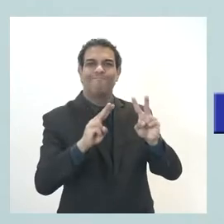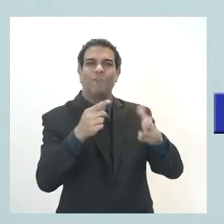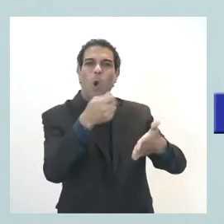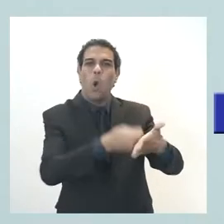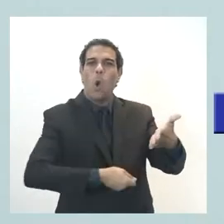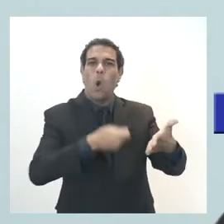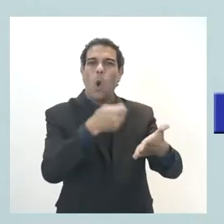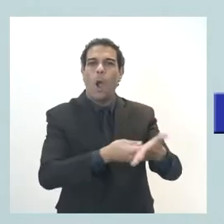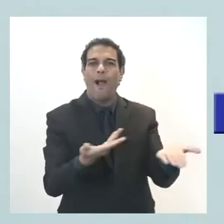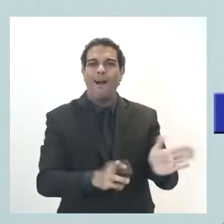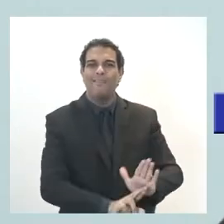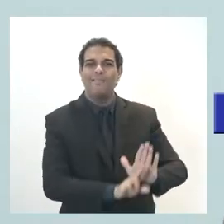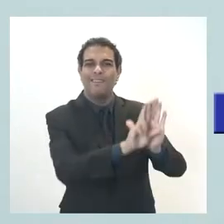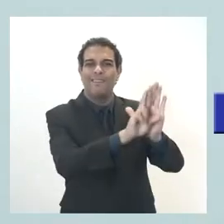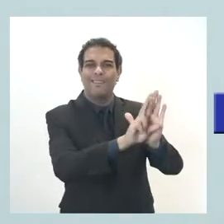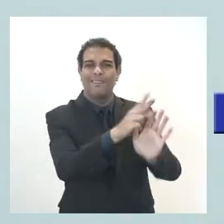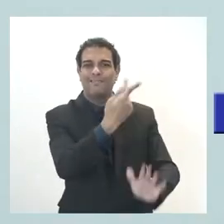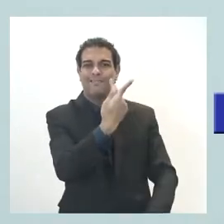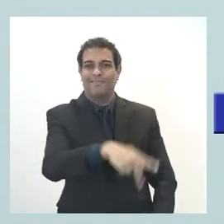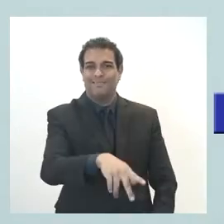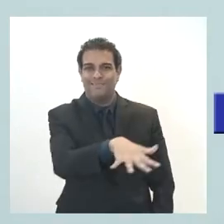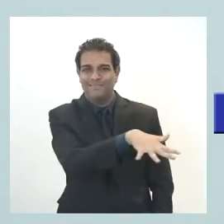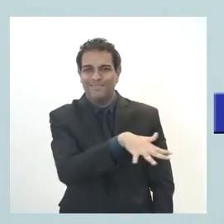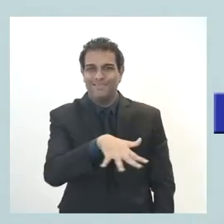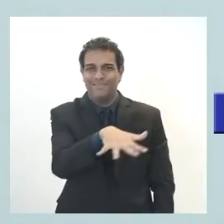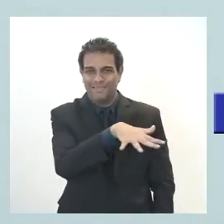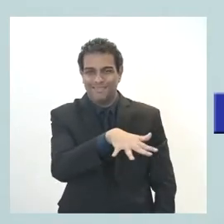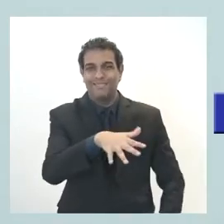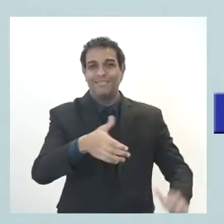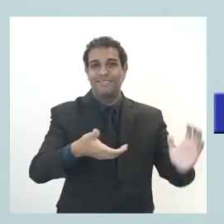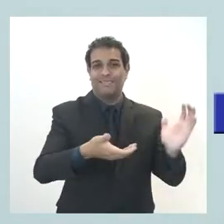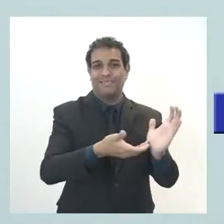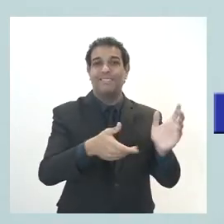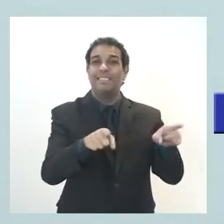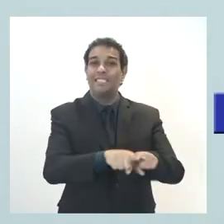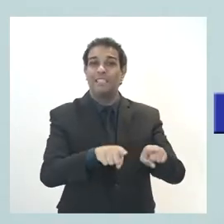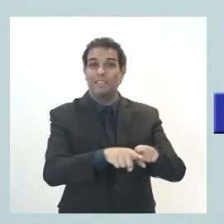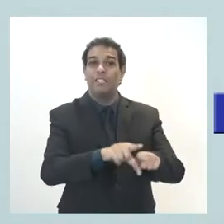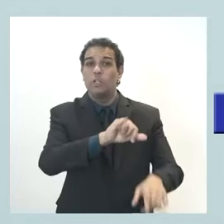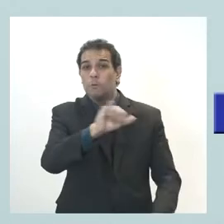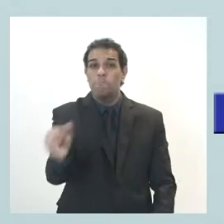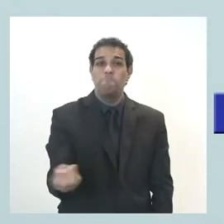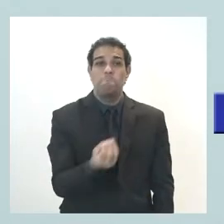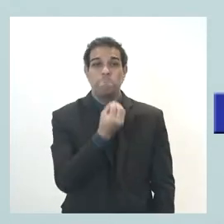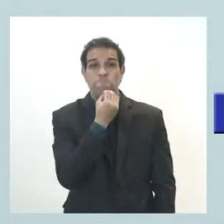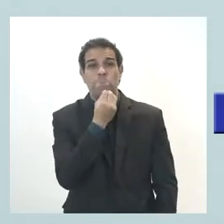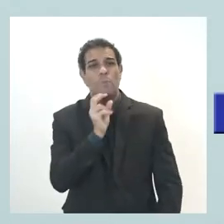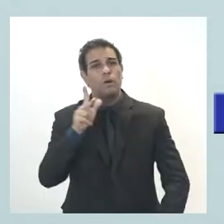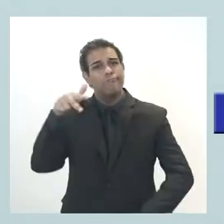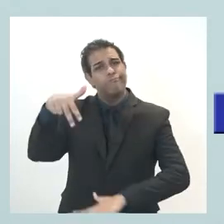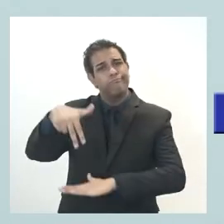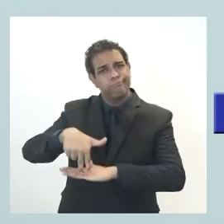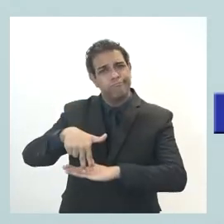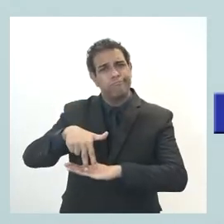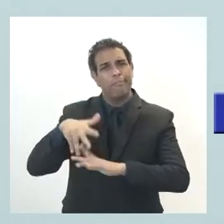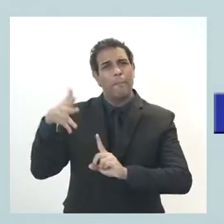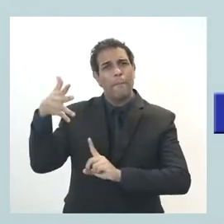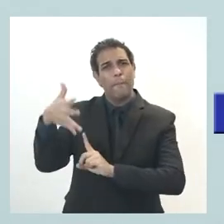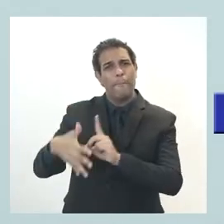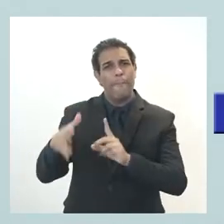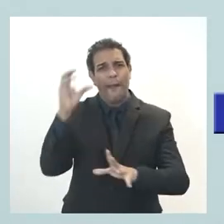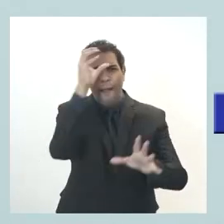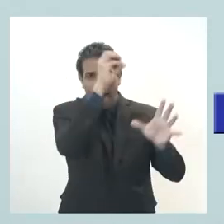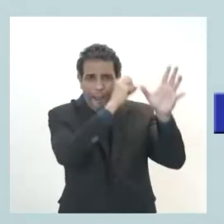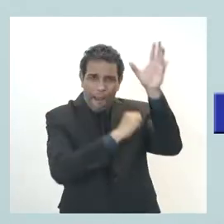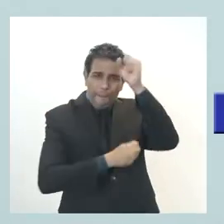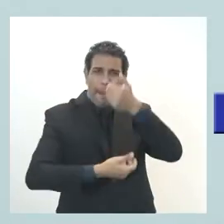nos representando e também nos dando a oportunidade de aprender